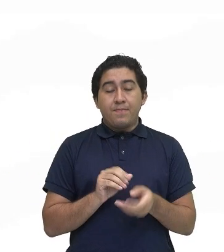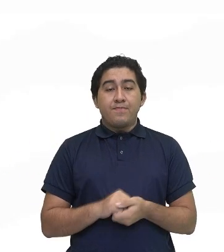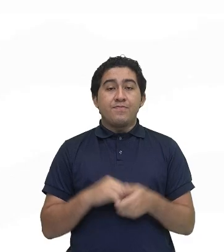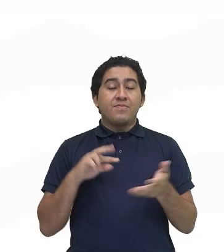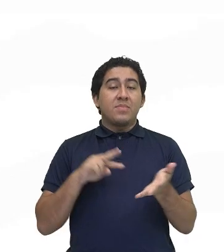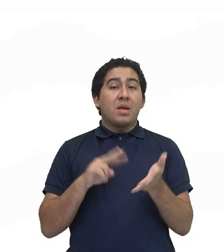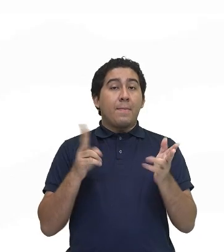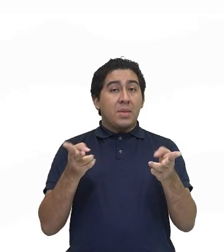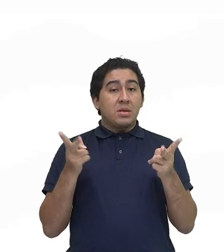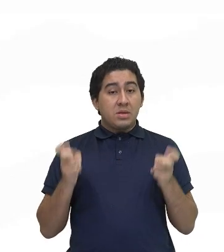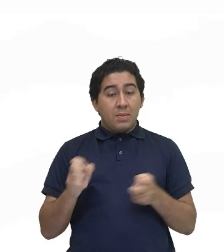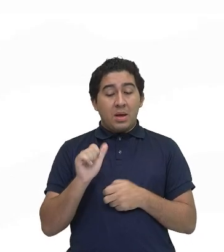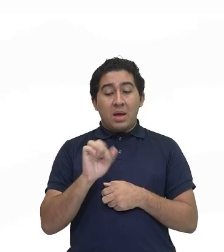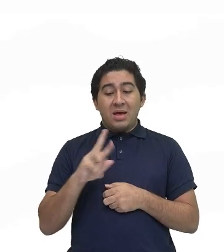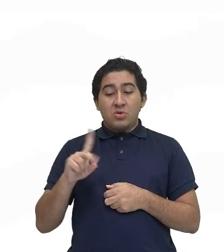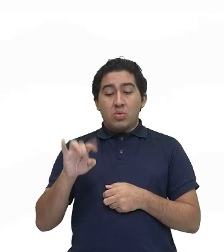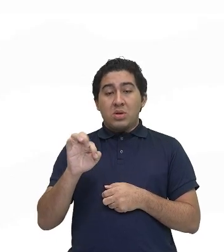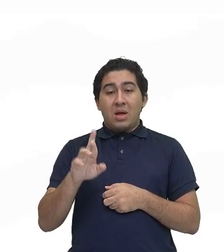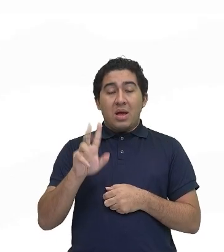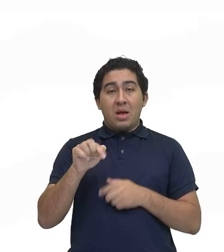arredondar é um conceito que